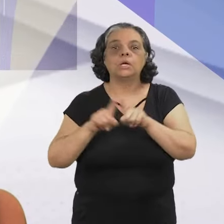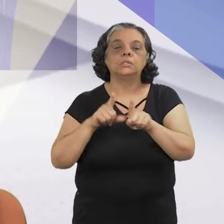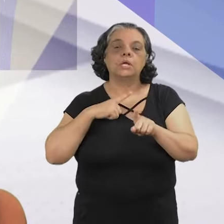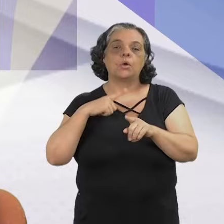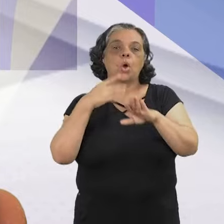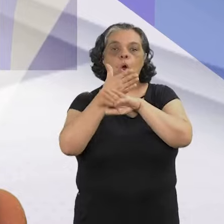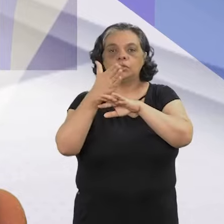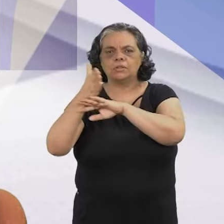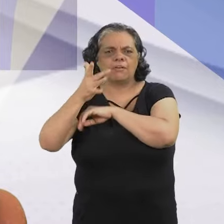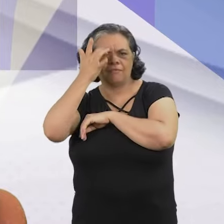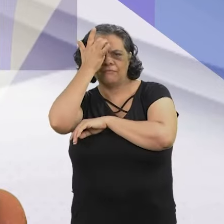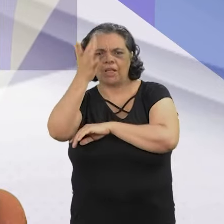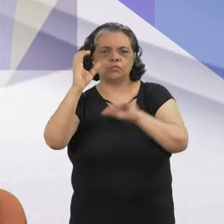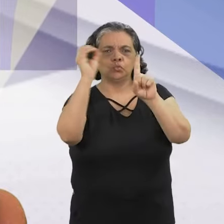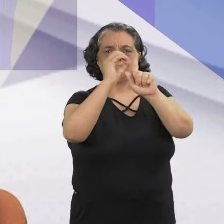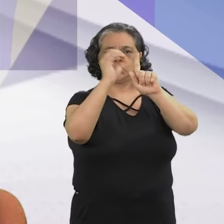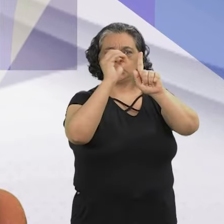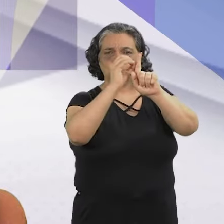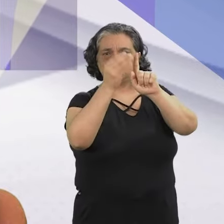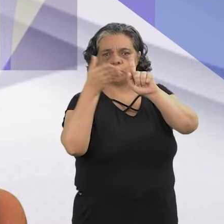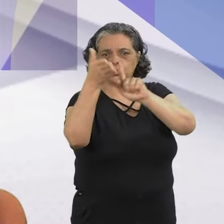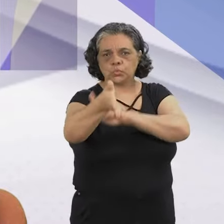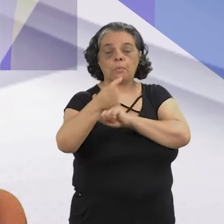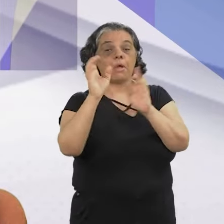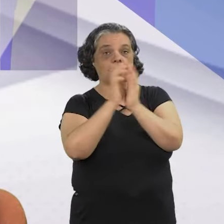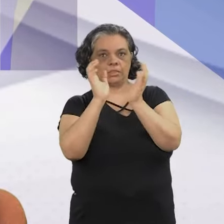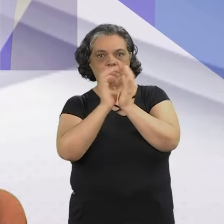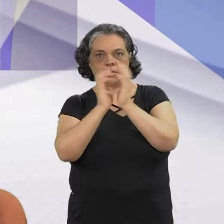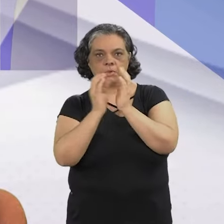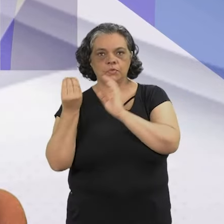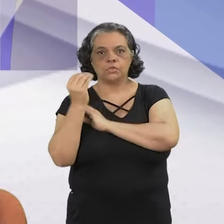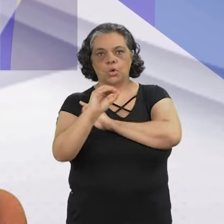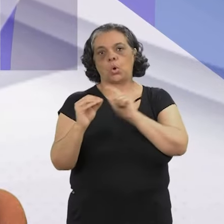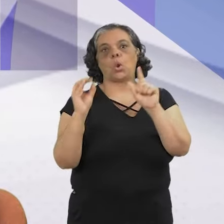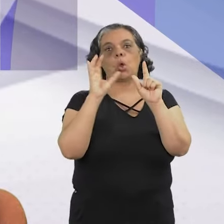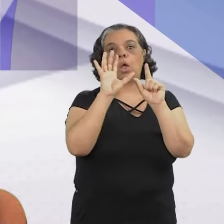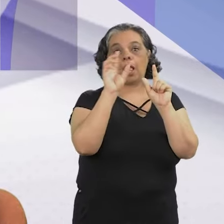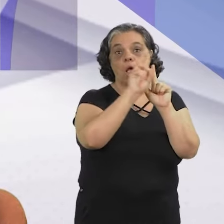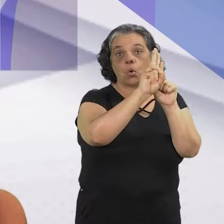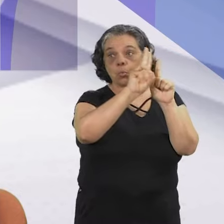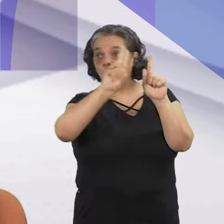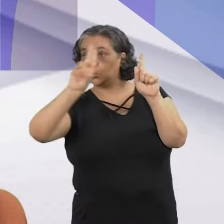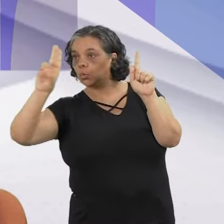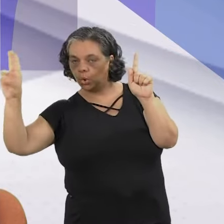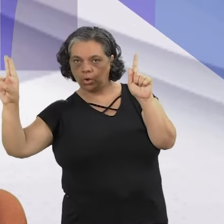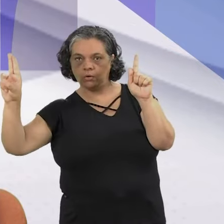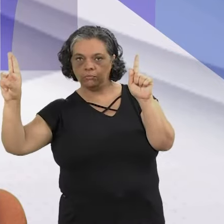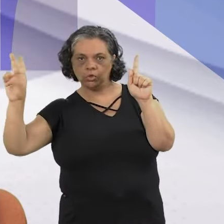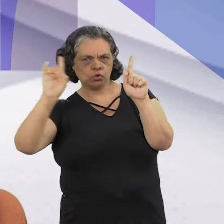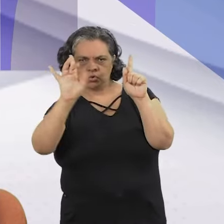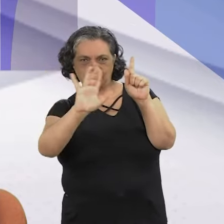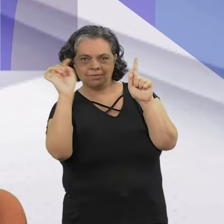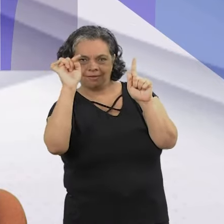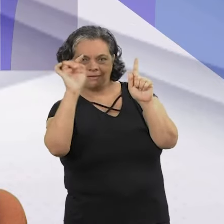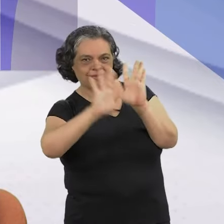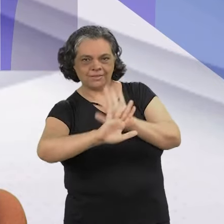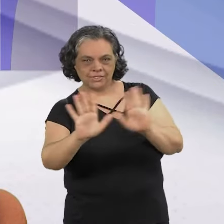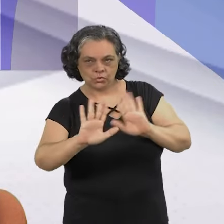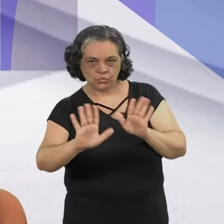você consegue acessar facilmente no Google né como é de Pernambuco então se você coloca Exatamente Essa nomenclatura só tem